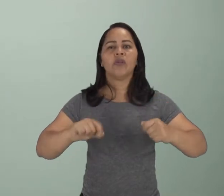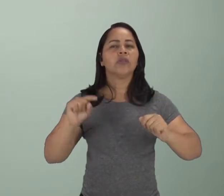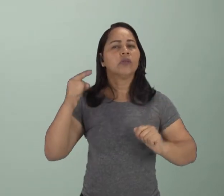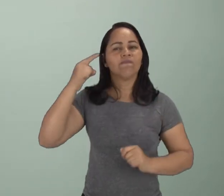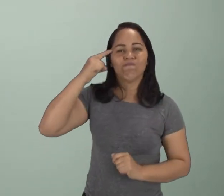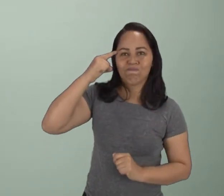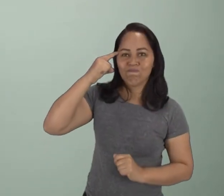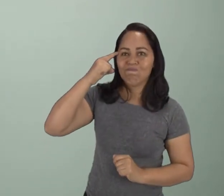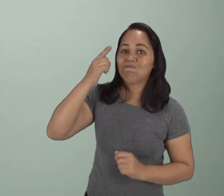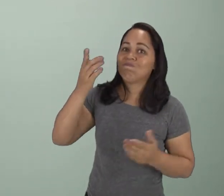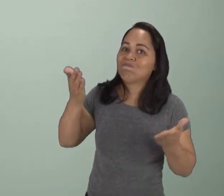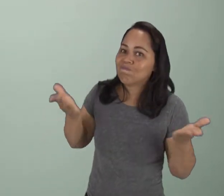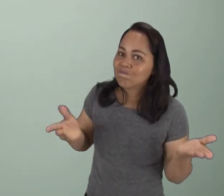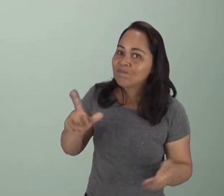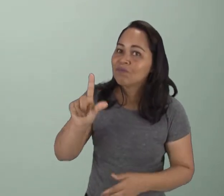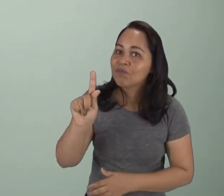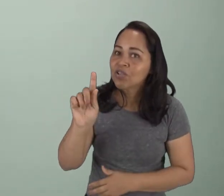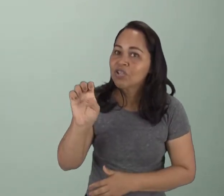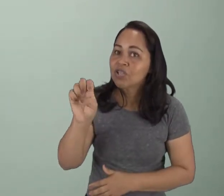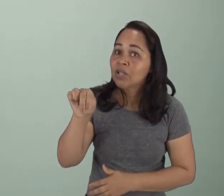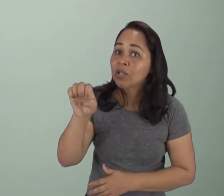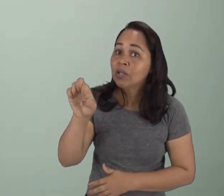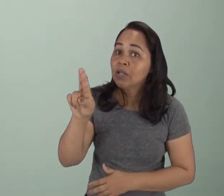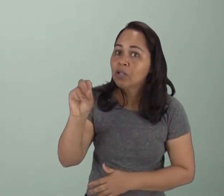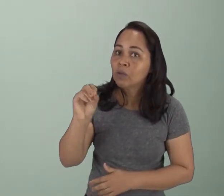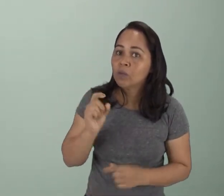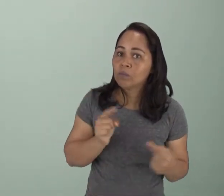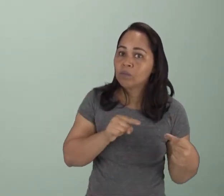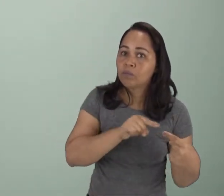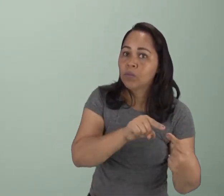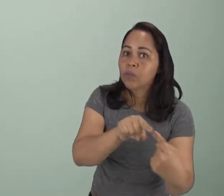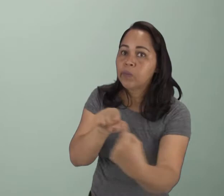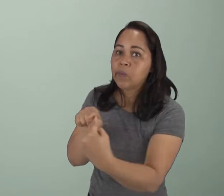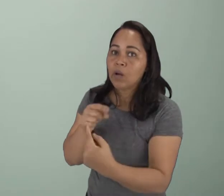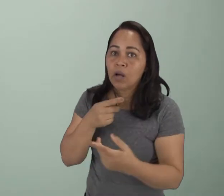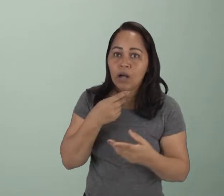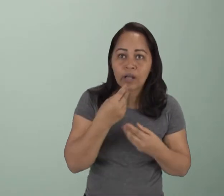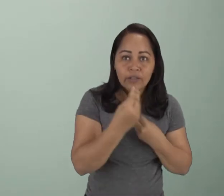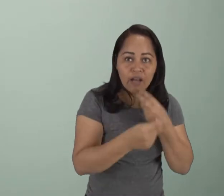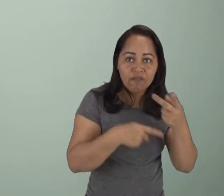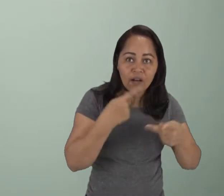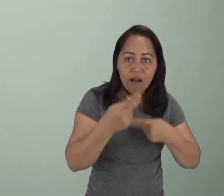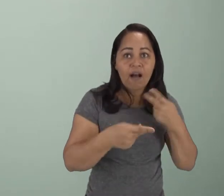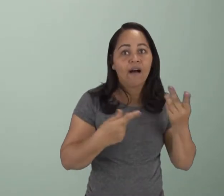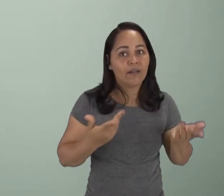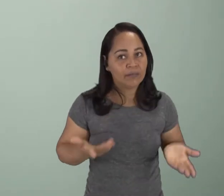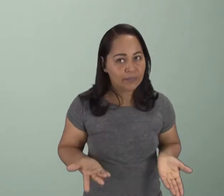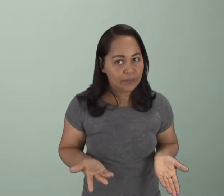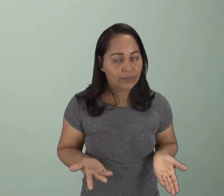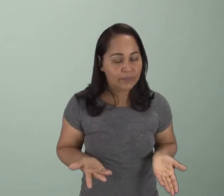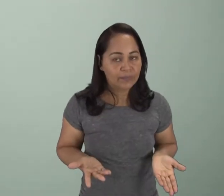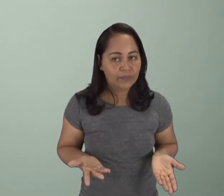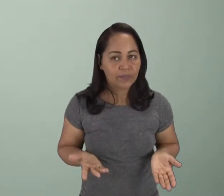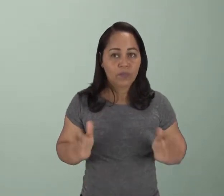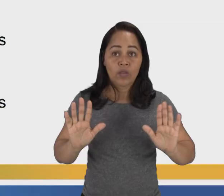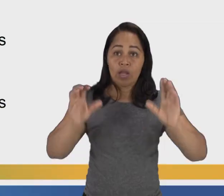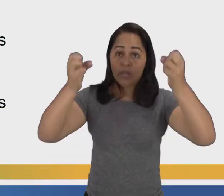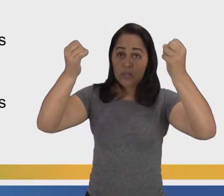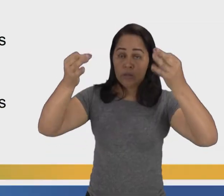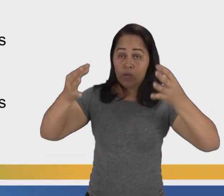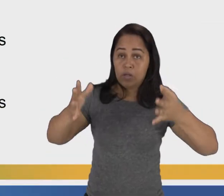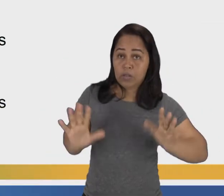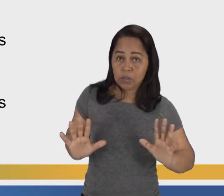dos gêneros é facilitar essa comunicação. E já vamos falar um pouco sobre ela. Bom, a partir da explicação